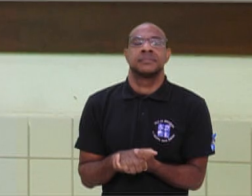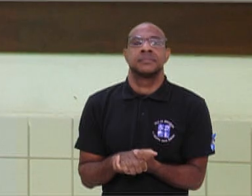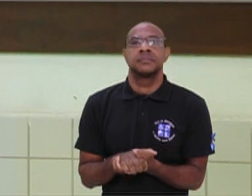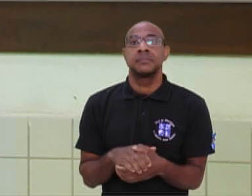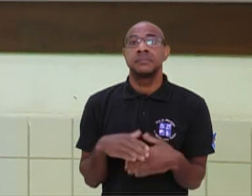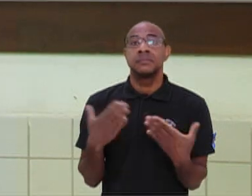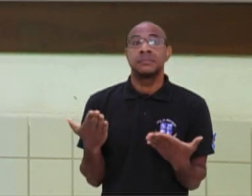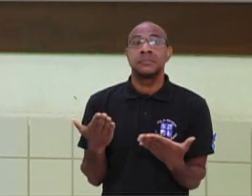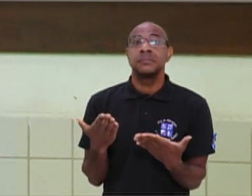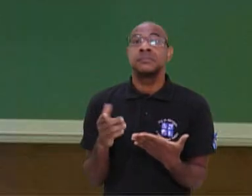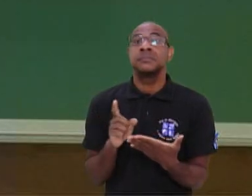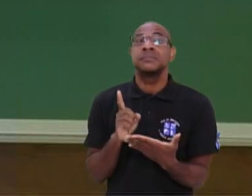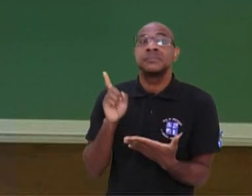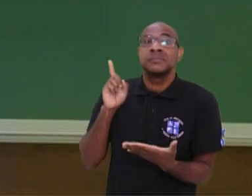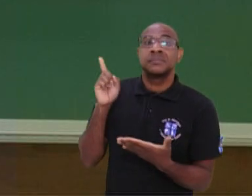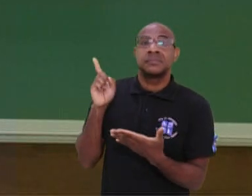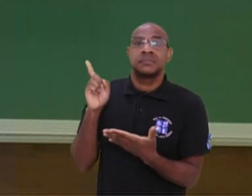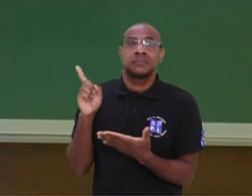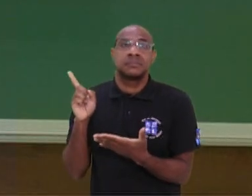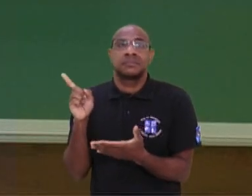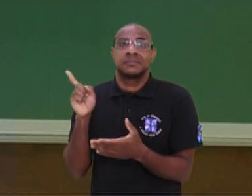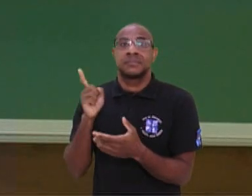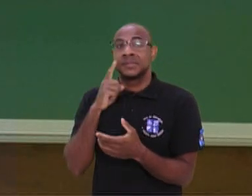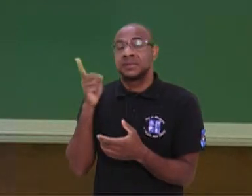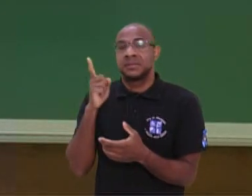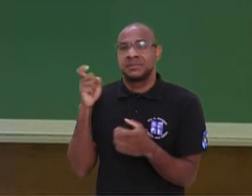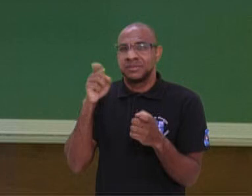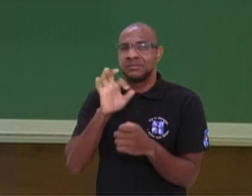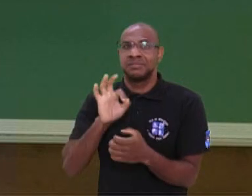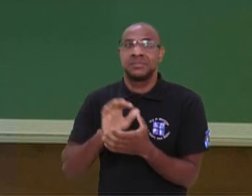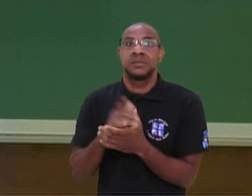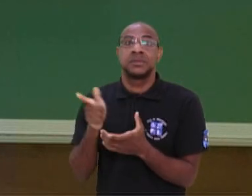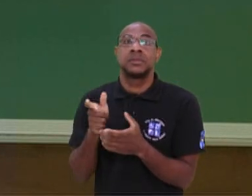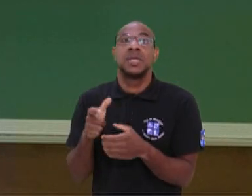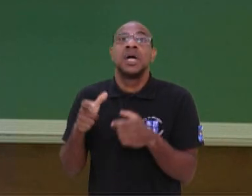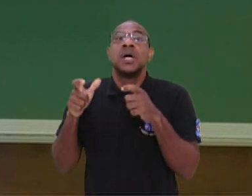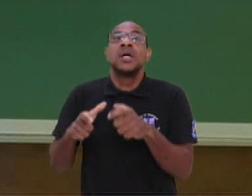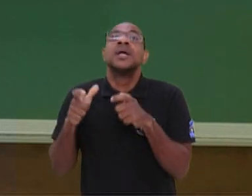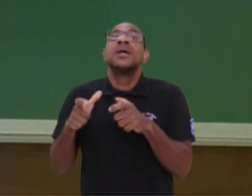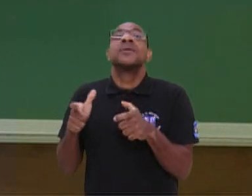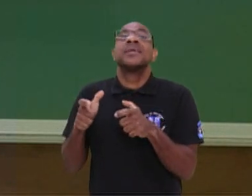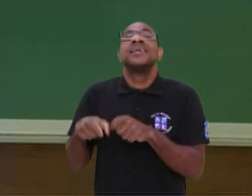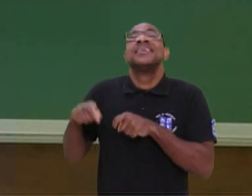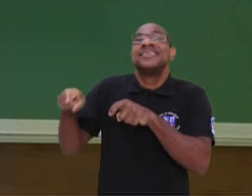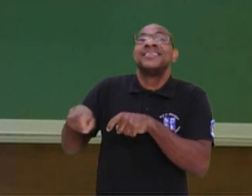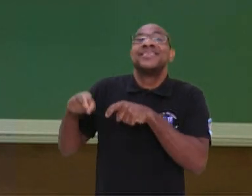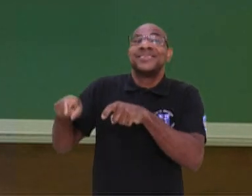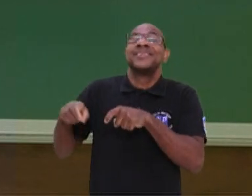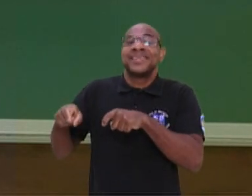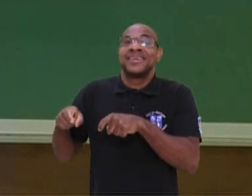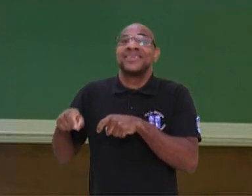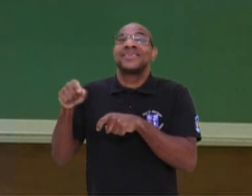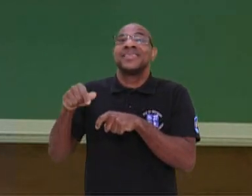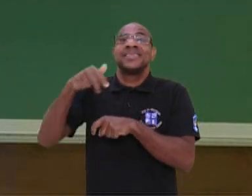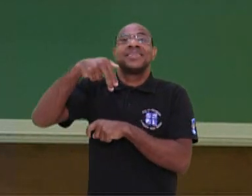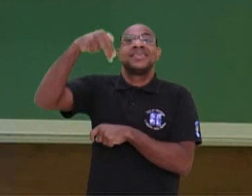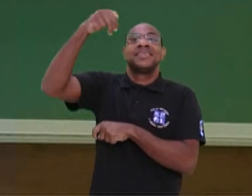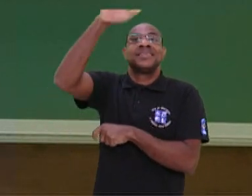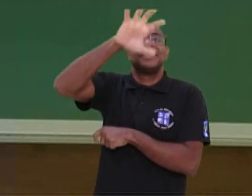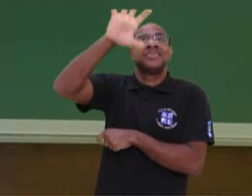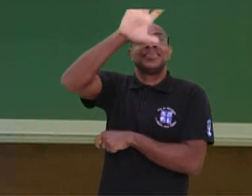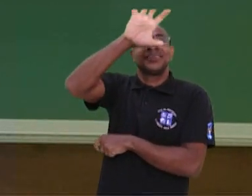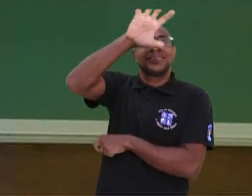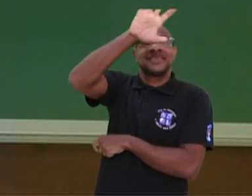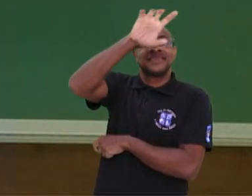Gente, essa questão objetiva não era difícil, né? Observem, a zona rural do Nordeste. Prestem atenção aqui, ó,